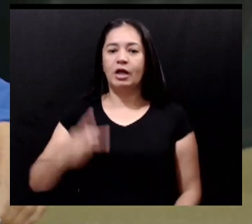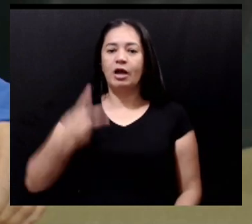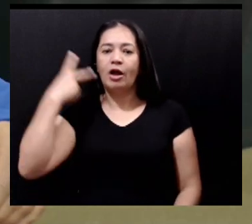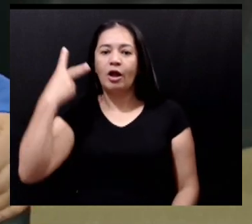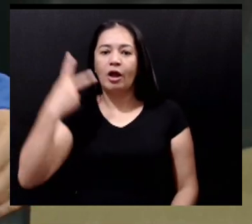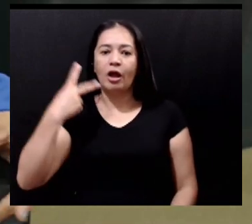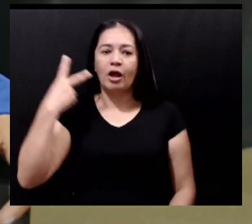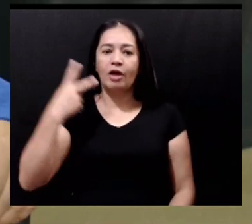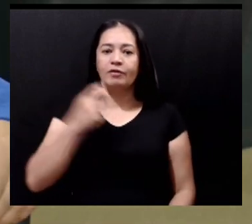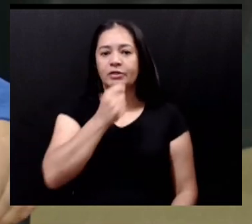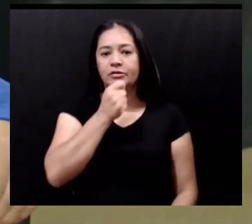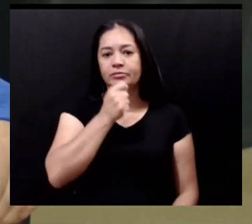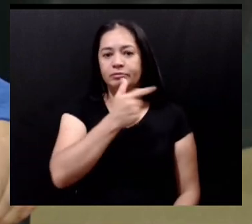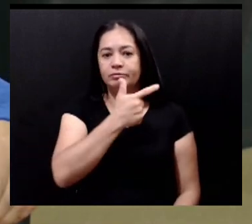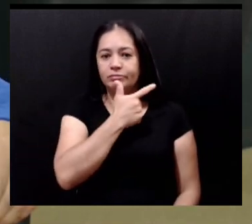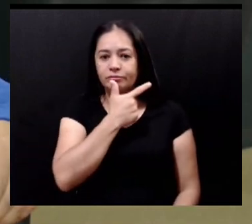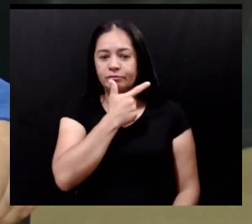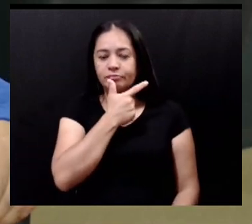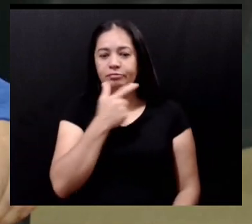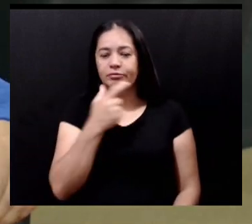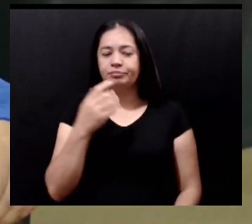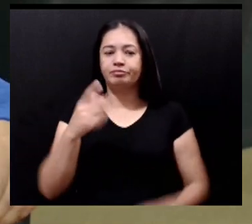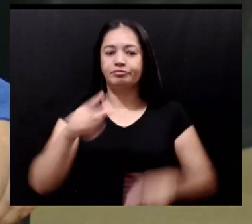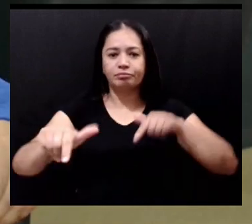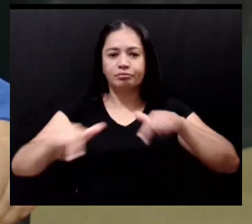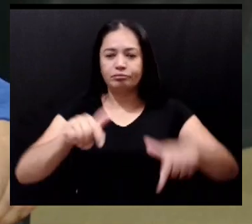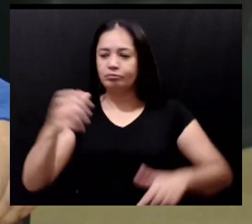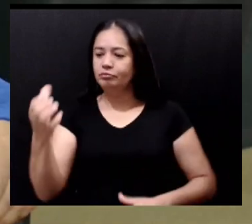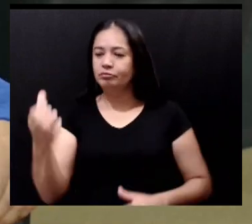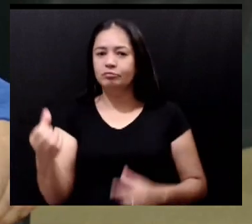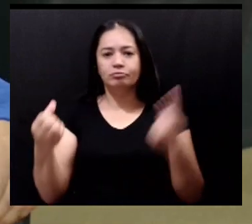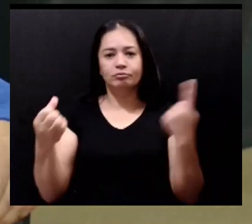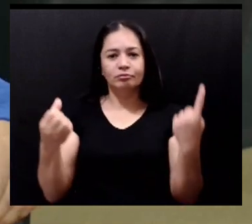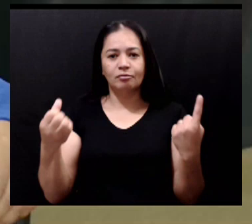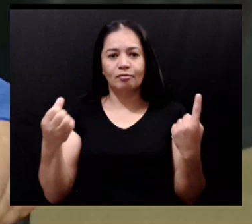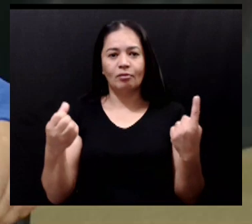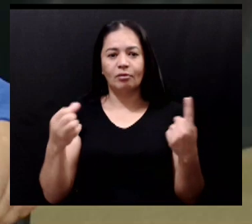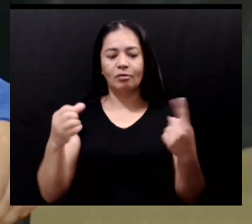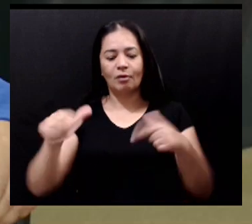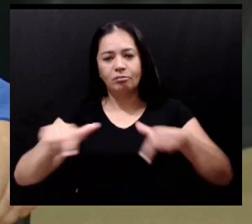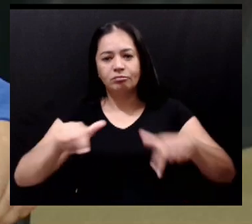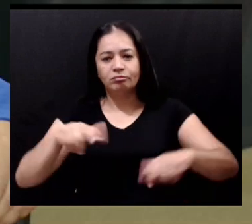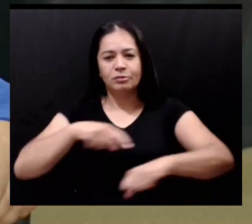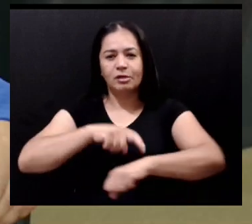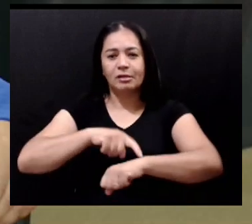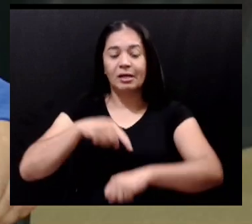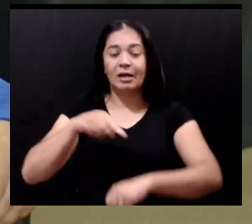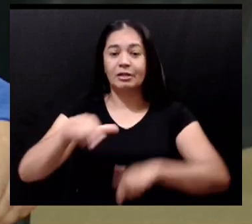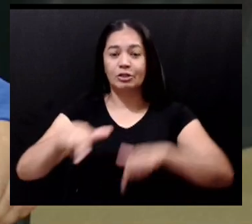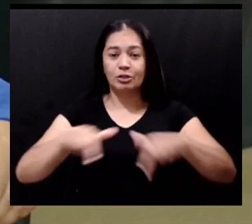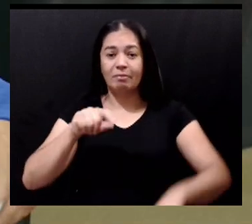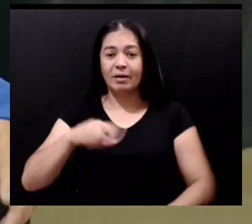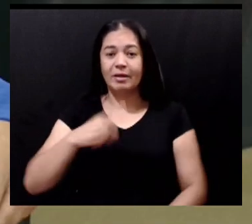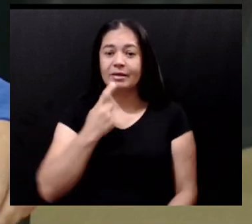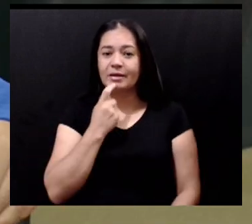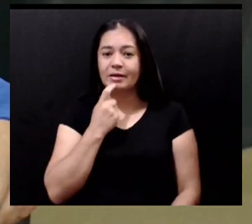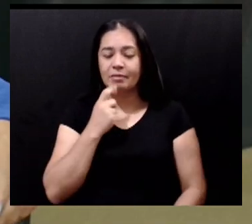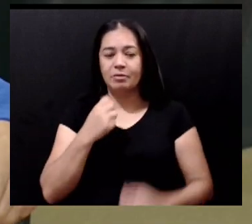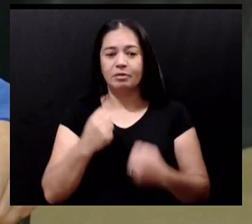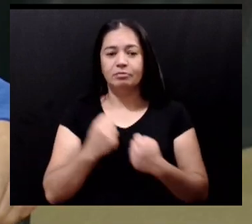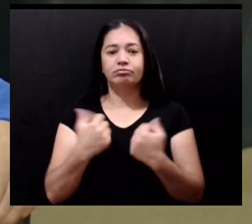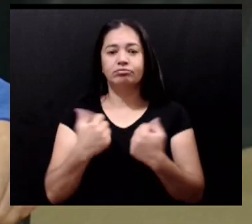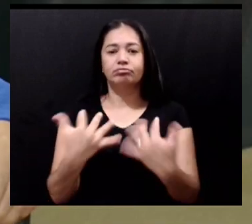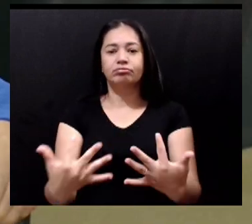fim da escala 6 por 1 e também os impactos da redução da jornada de trabalho em Campinas. A audiência integra